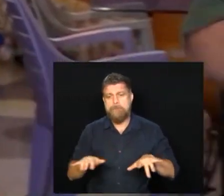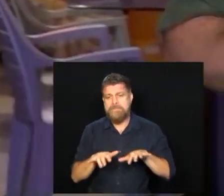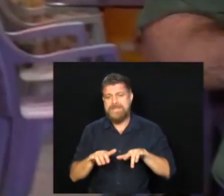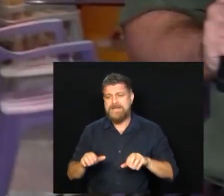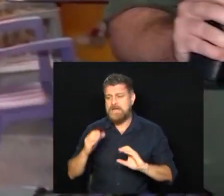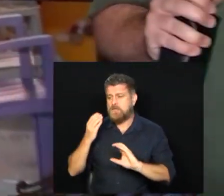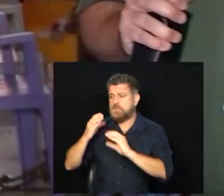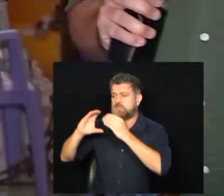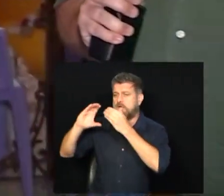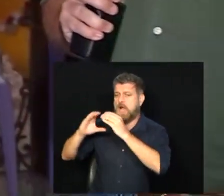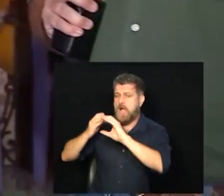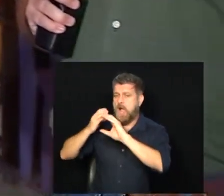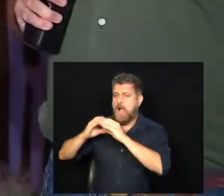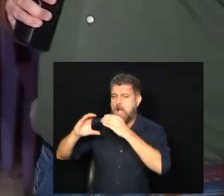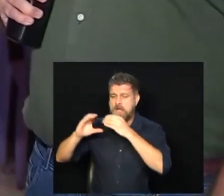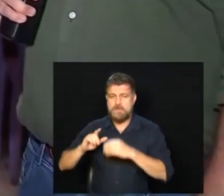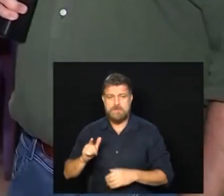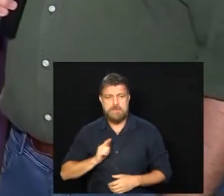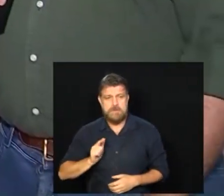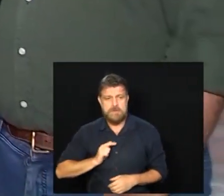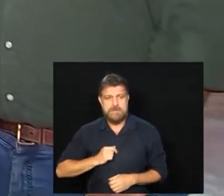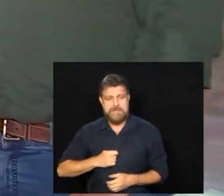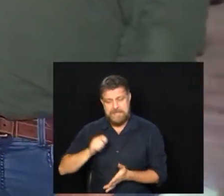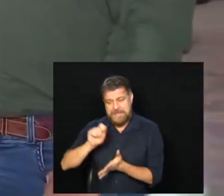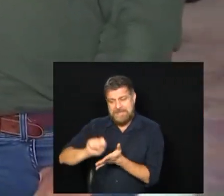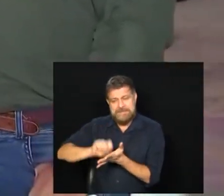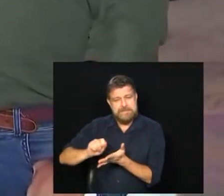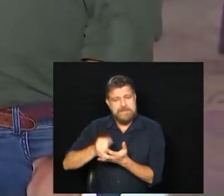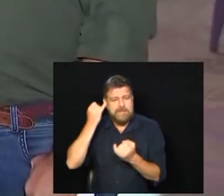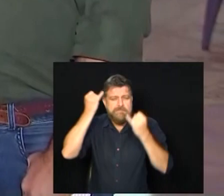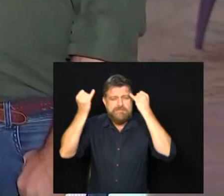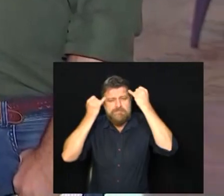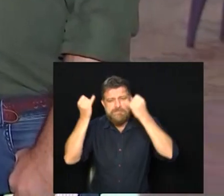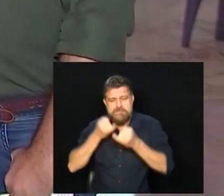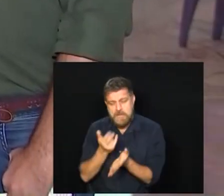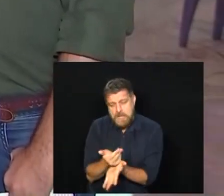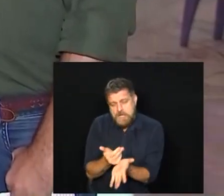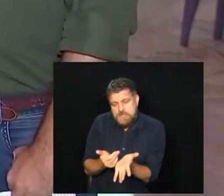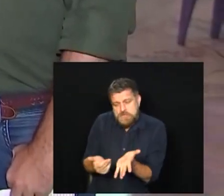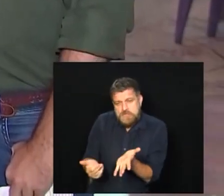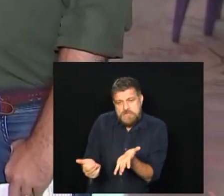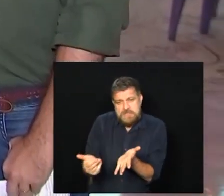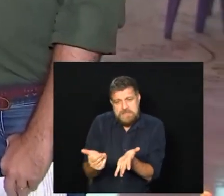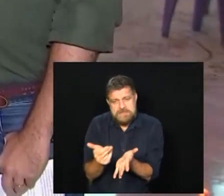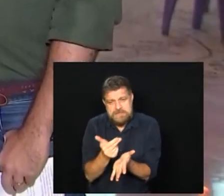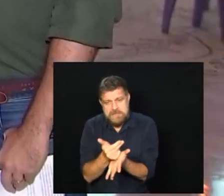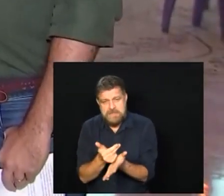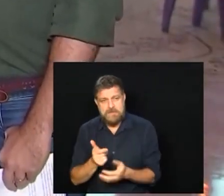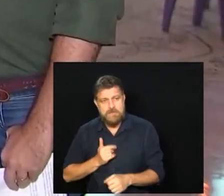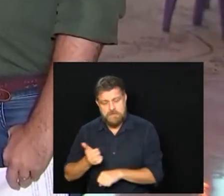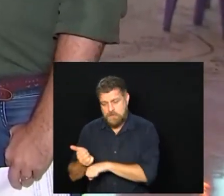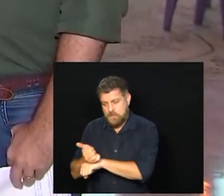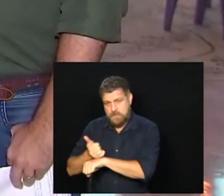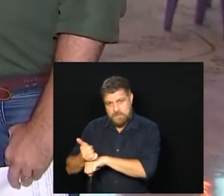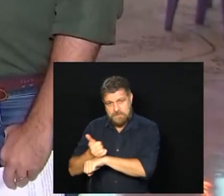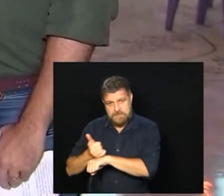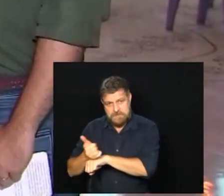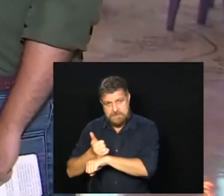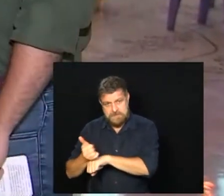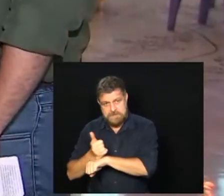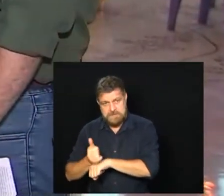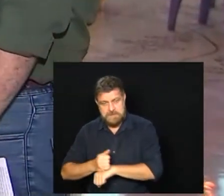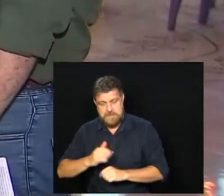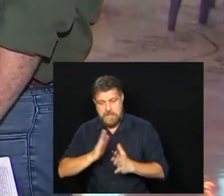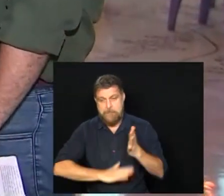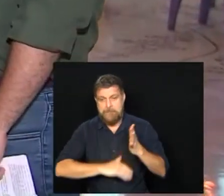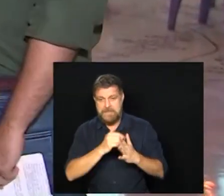canto, de escrita criativa, de desenho, com os mesmos profissionais que